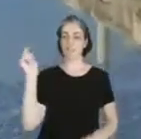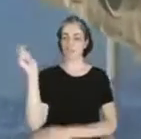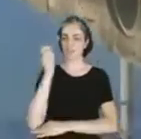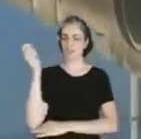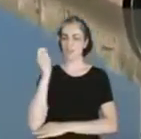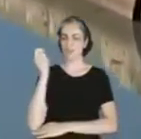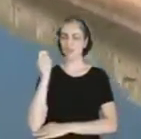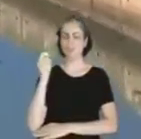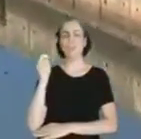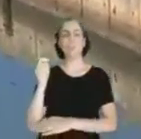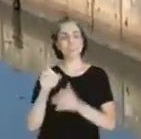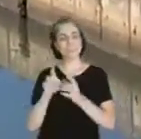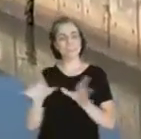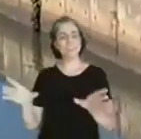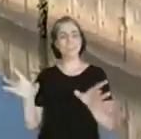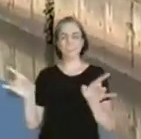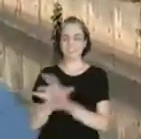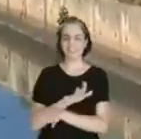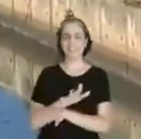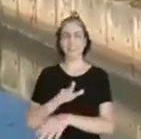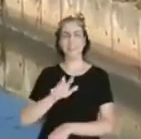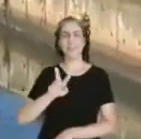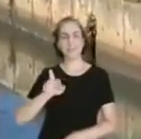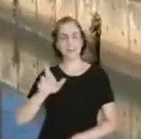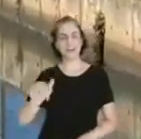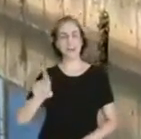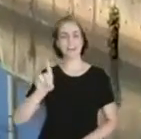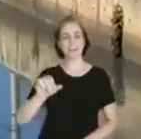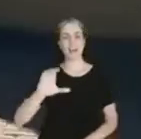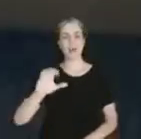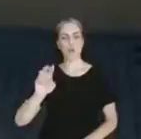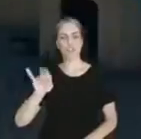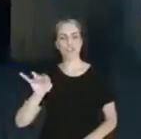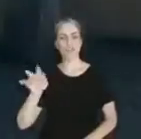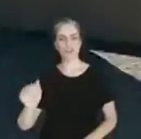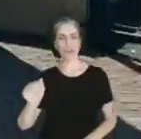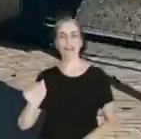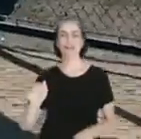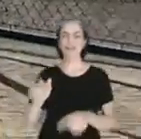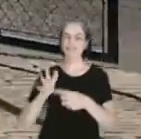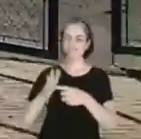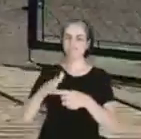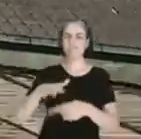o MDR entregou obra de canalização da Vala da Curitiba e estação do